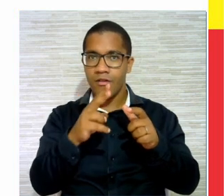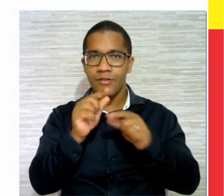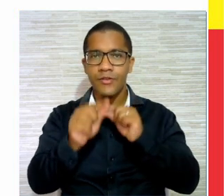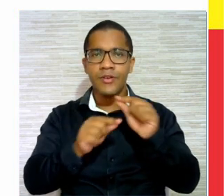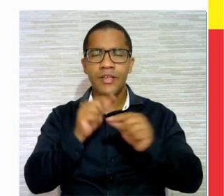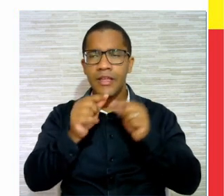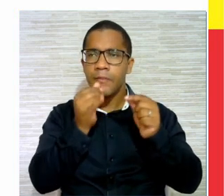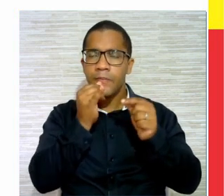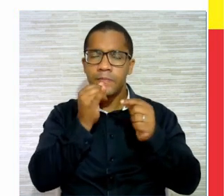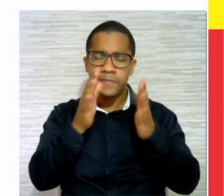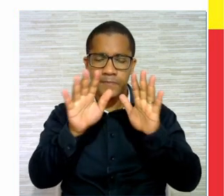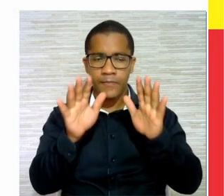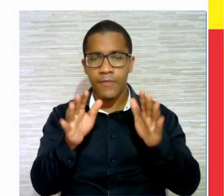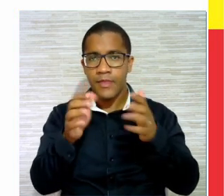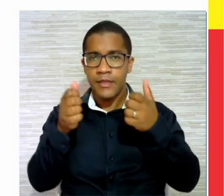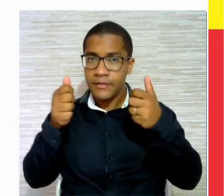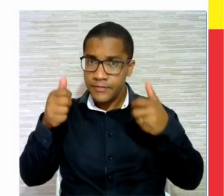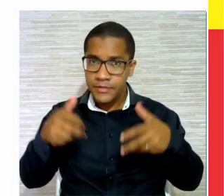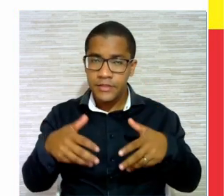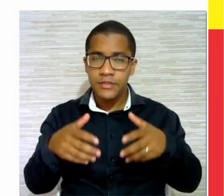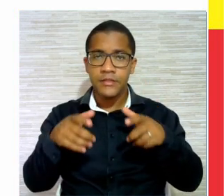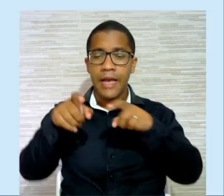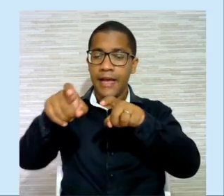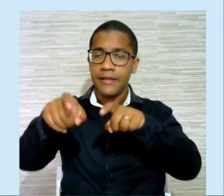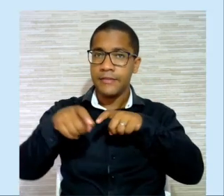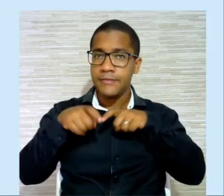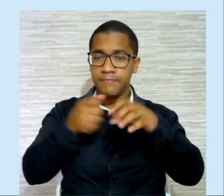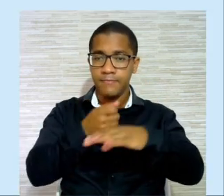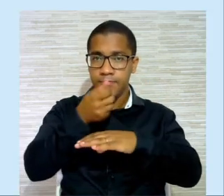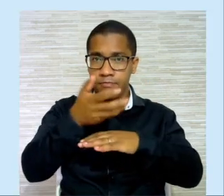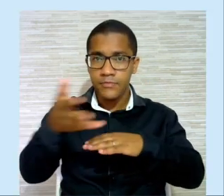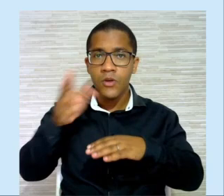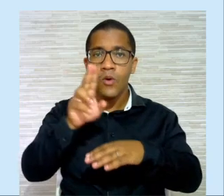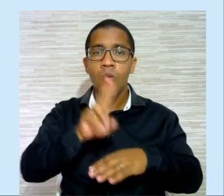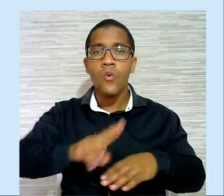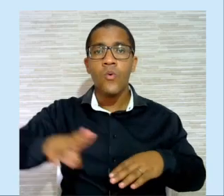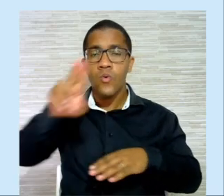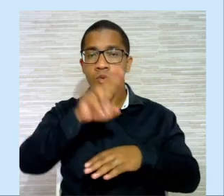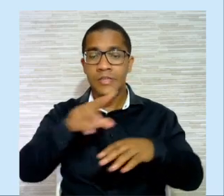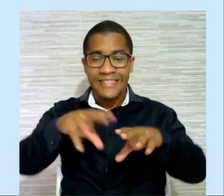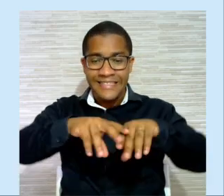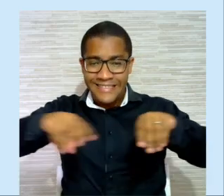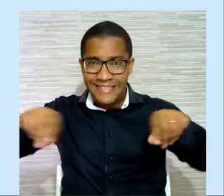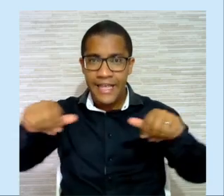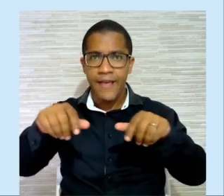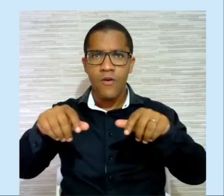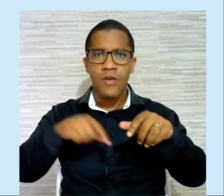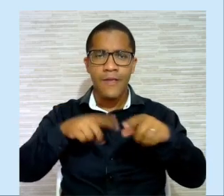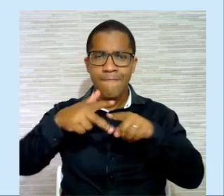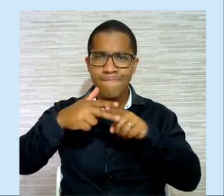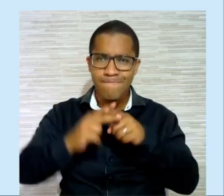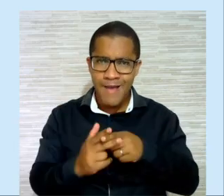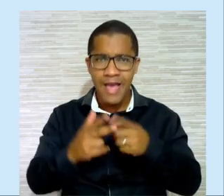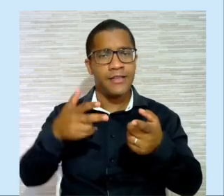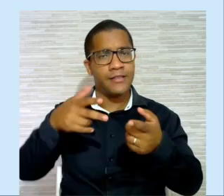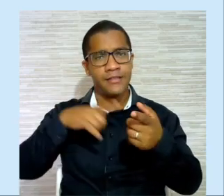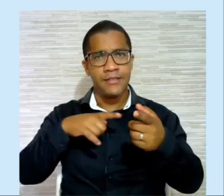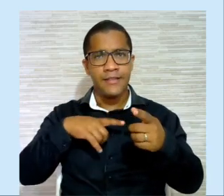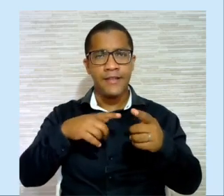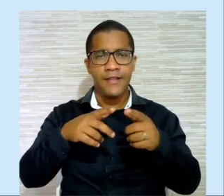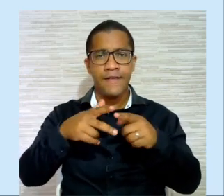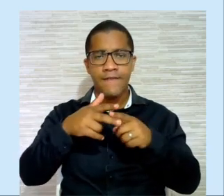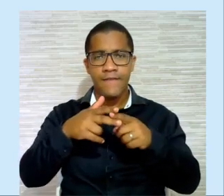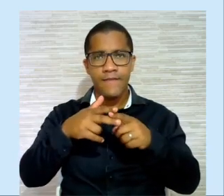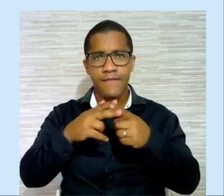intensivas na produção do campo. Como assim? A gente vai falar um pouquinho sobre a agricultura, sobre o uso intensivo do solo com máquinas, com